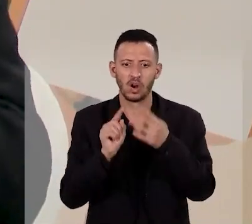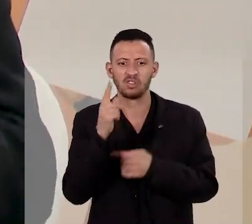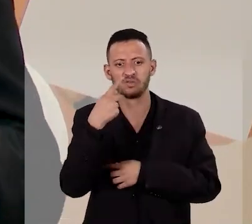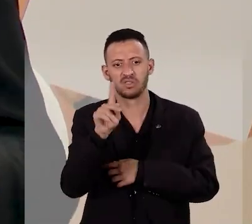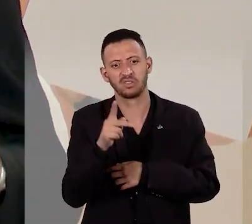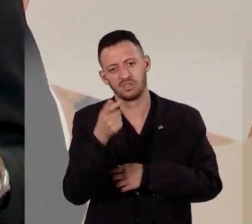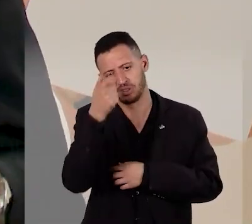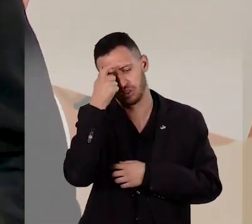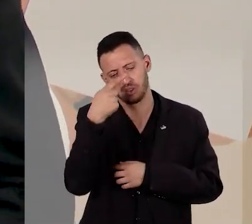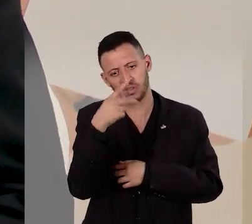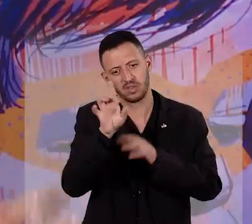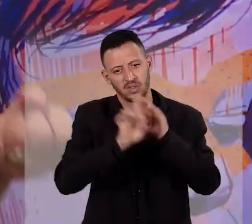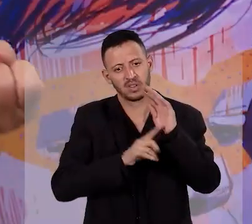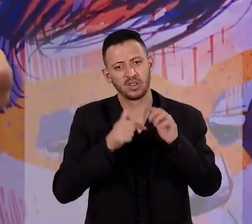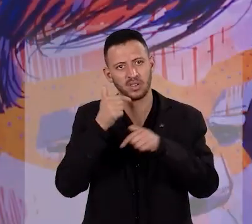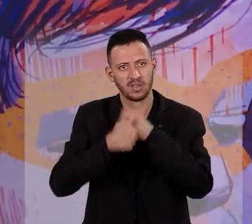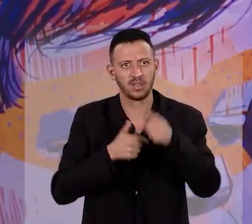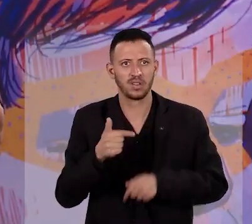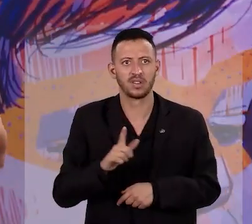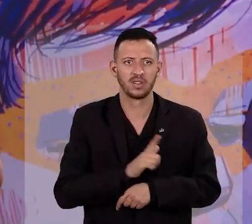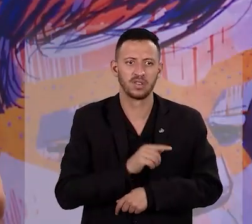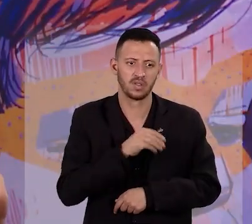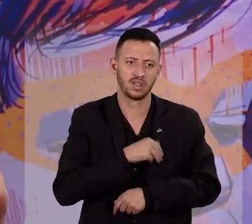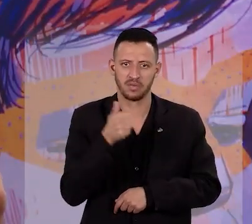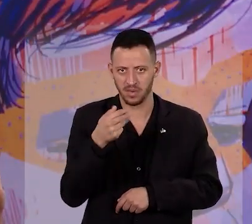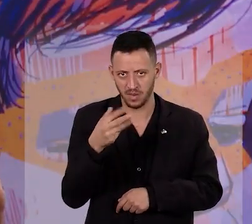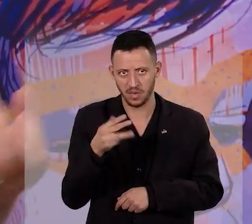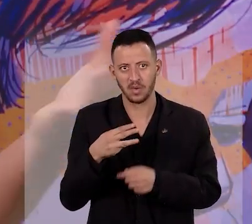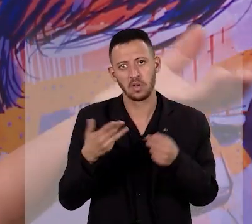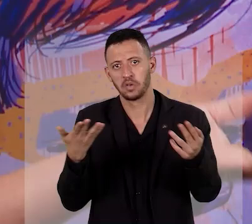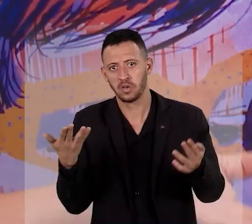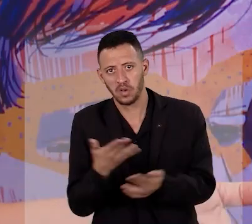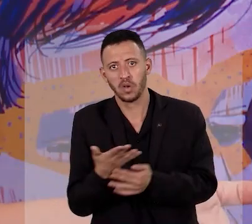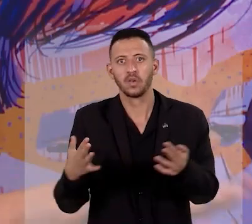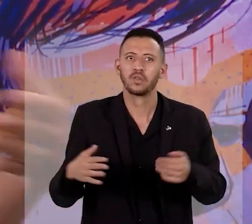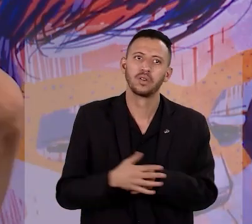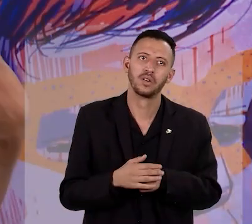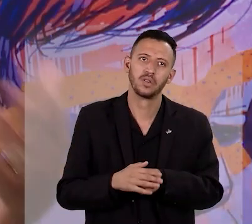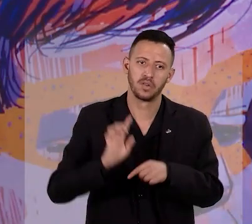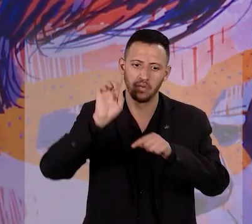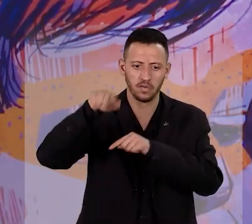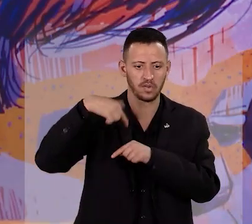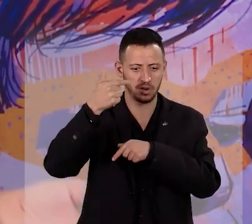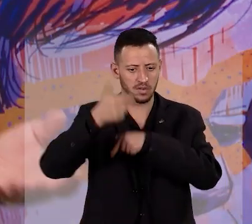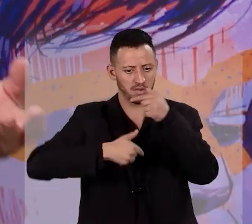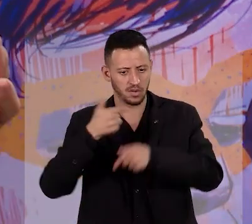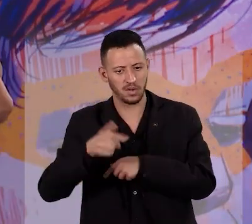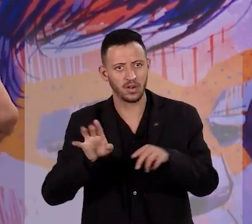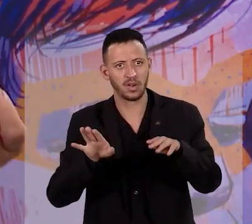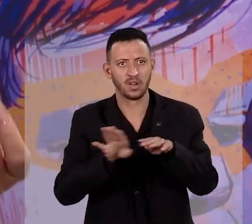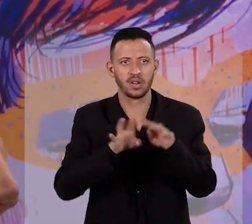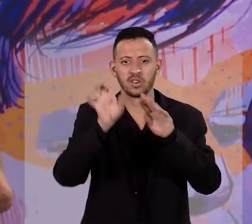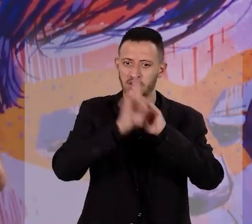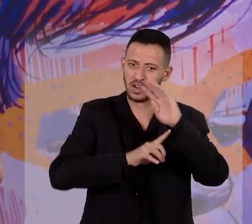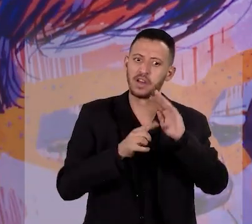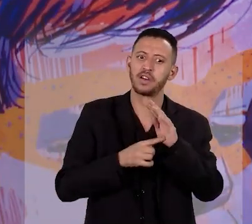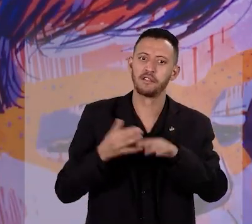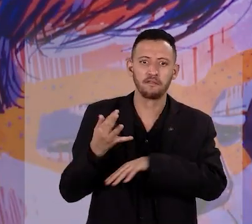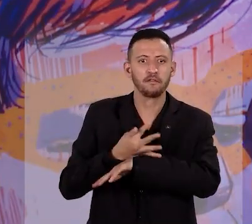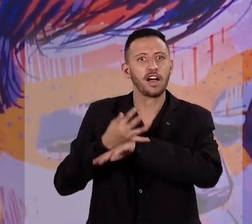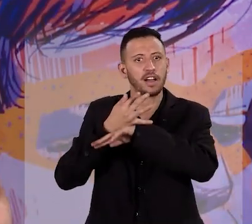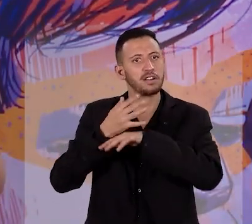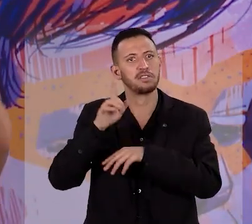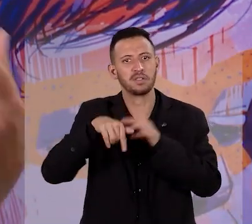a essência do direito do trabalho. Nós temos aí 13º, né, fora a jornada de trabalho, nós temos direito